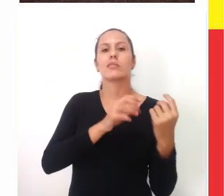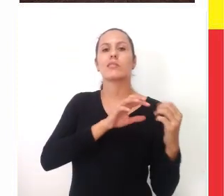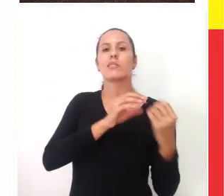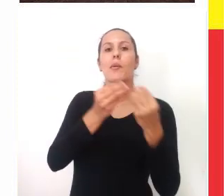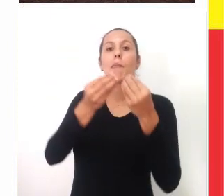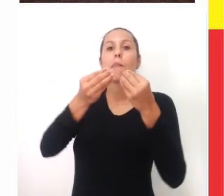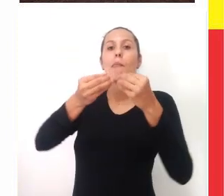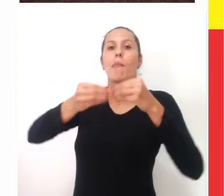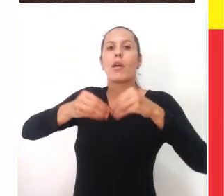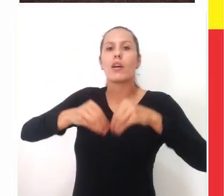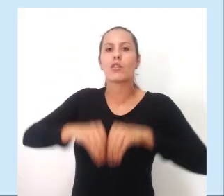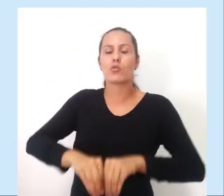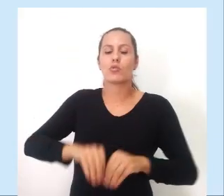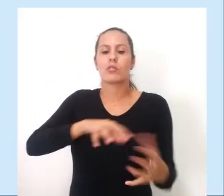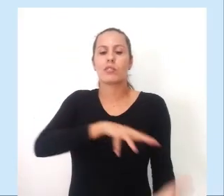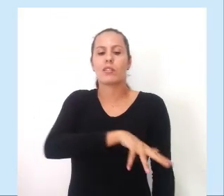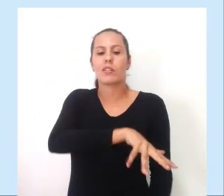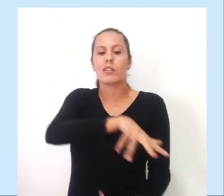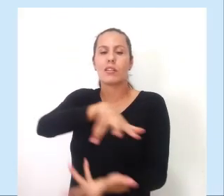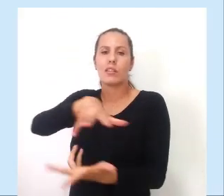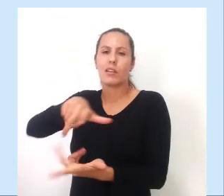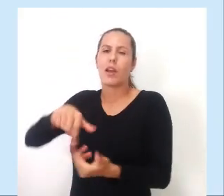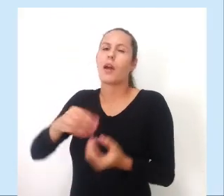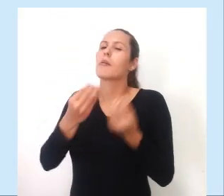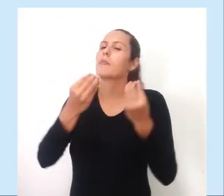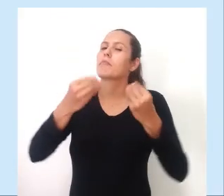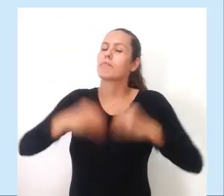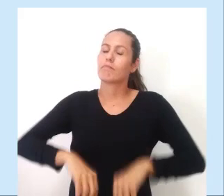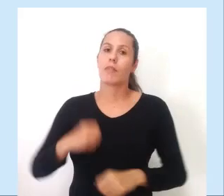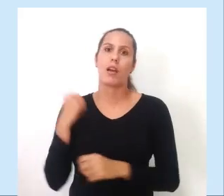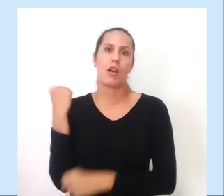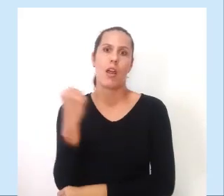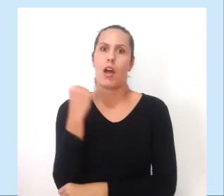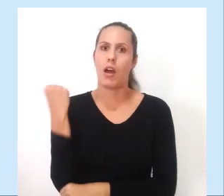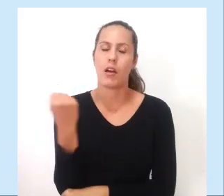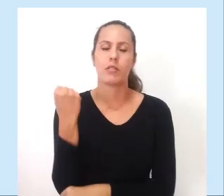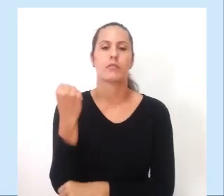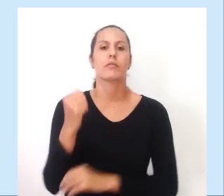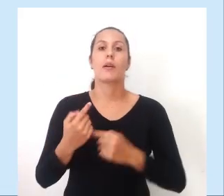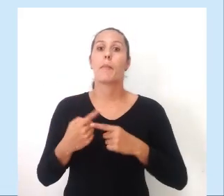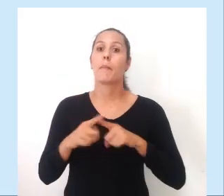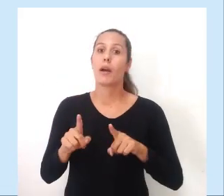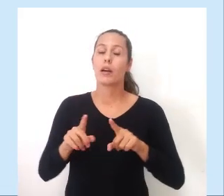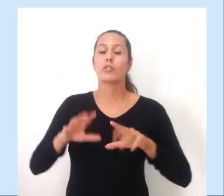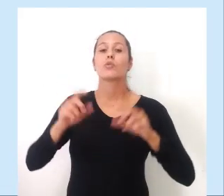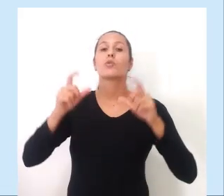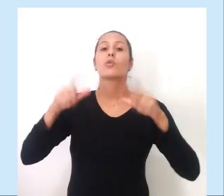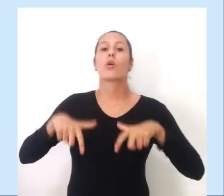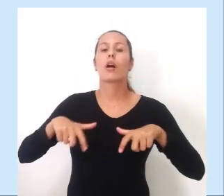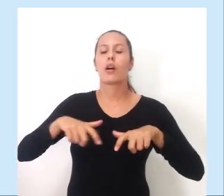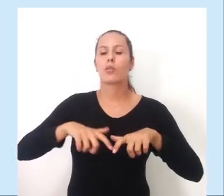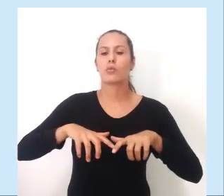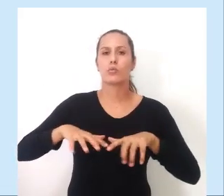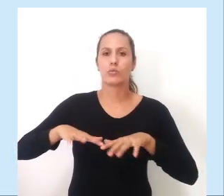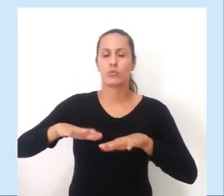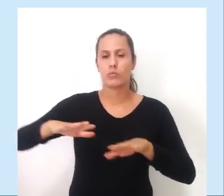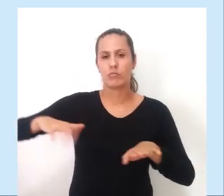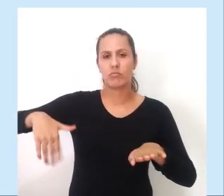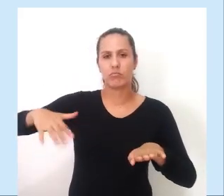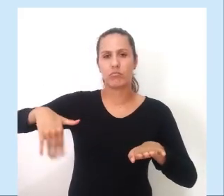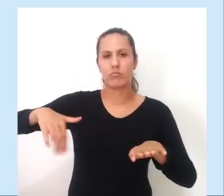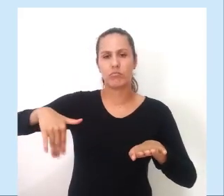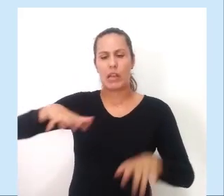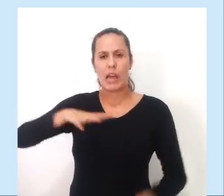ecológicos gravíssimos. Recentemente, a costa, tá certo? O